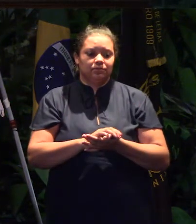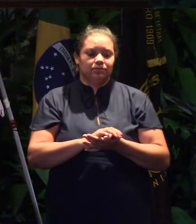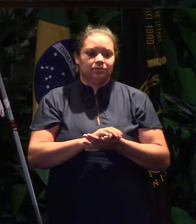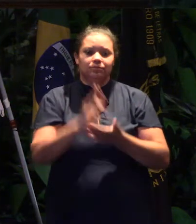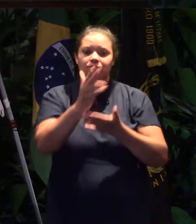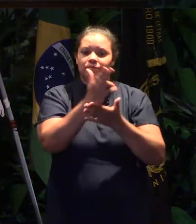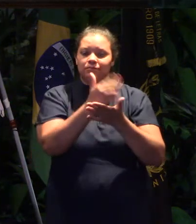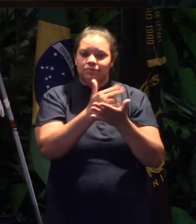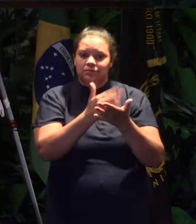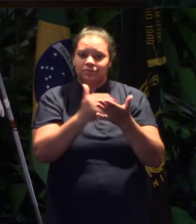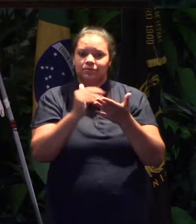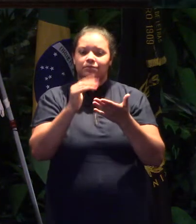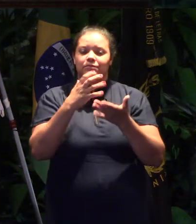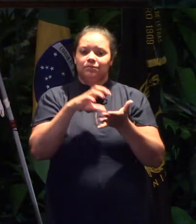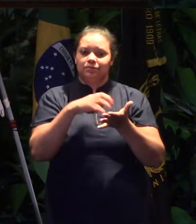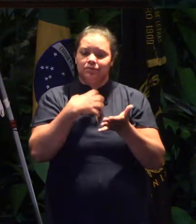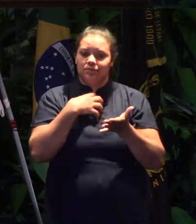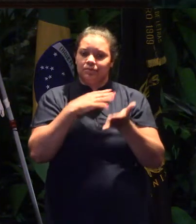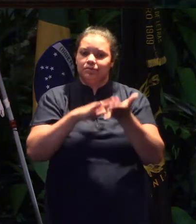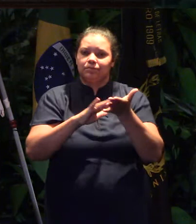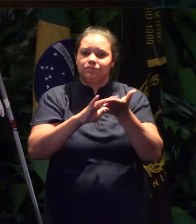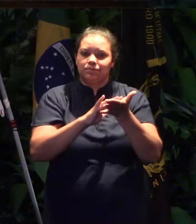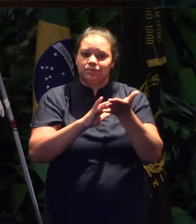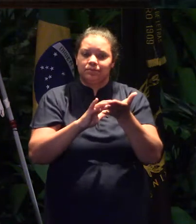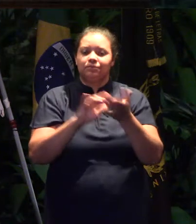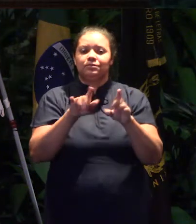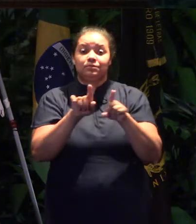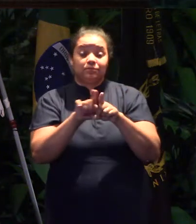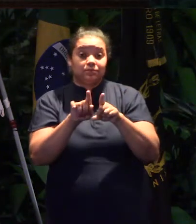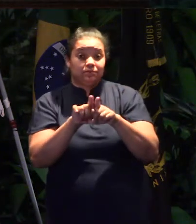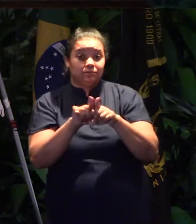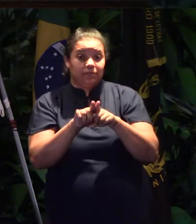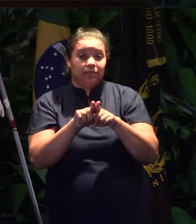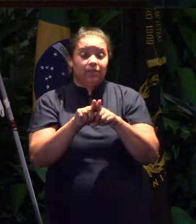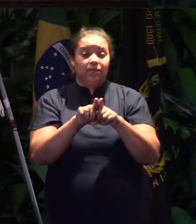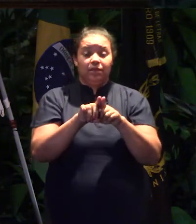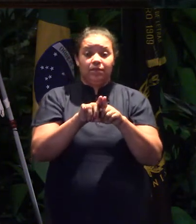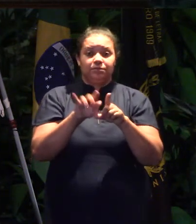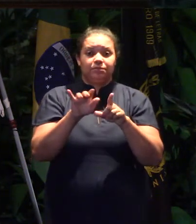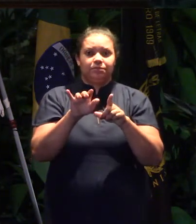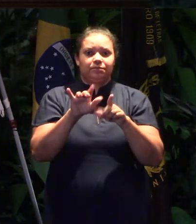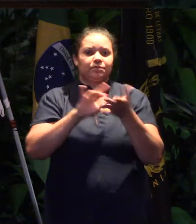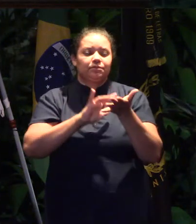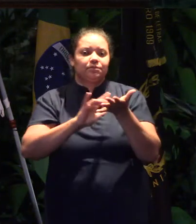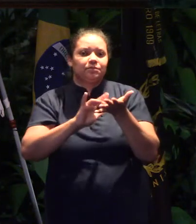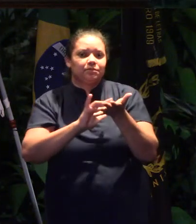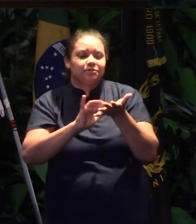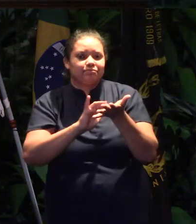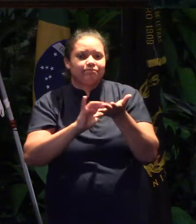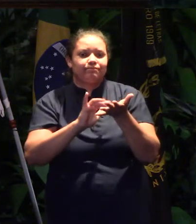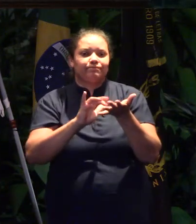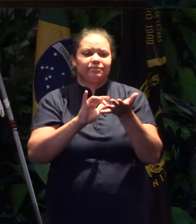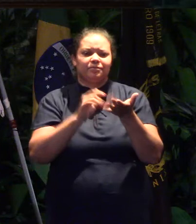em caracteres ampliados. Dispositivos eletrônicos para leitura em braille, as chamadas linha braille, inclusive já dispensam